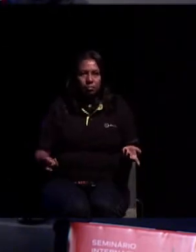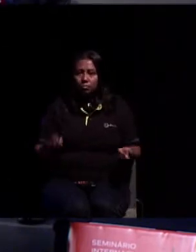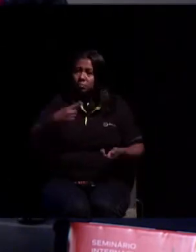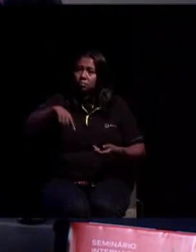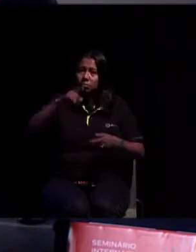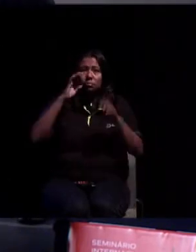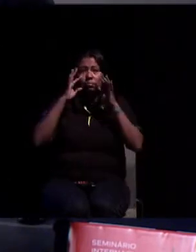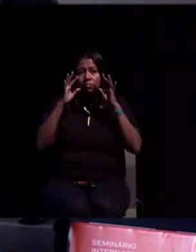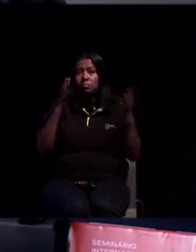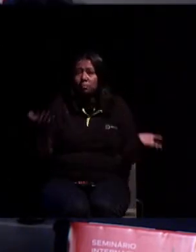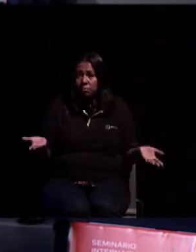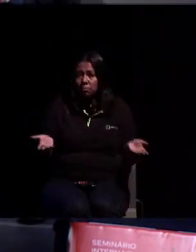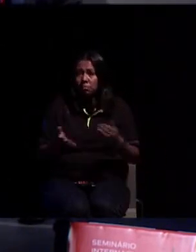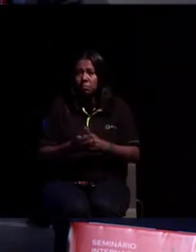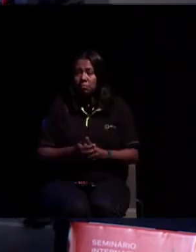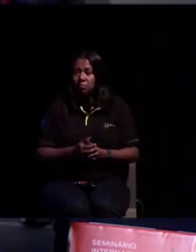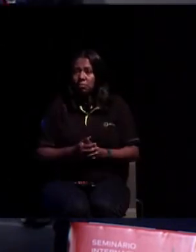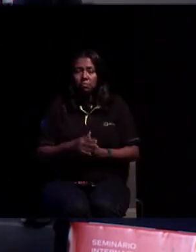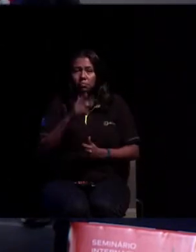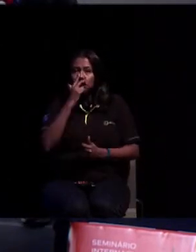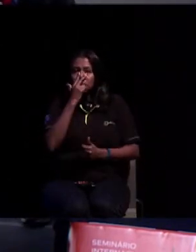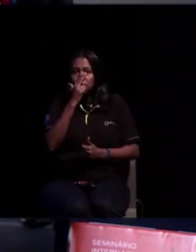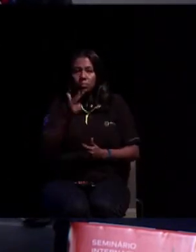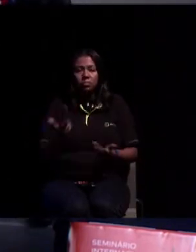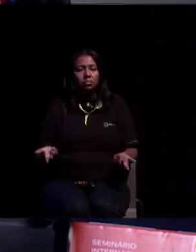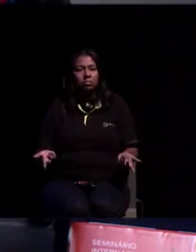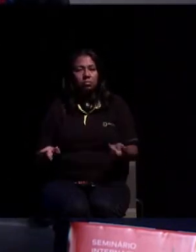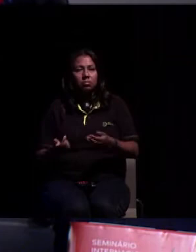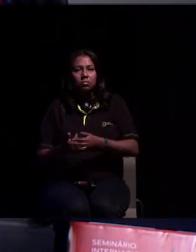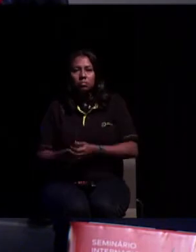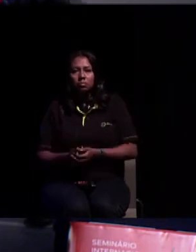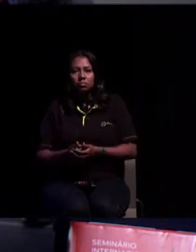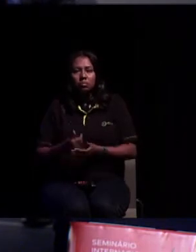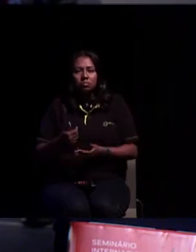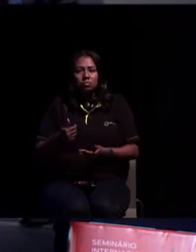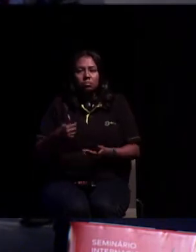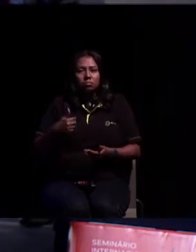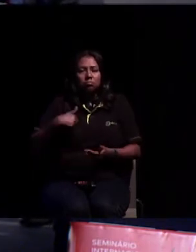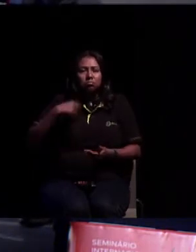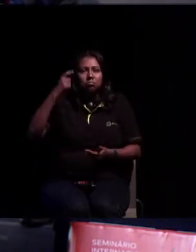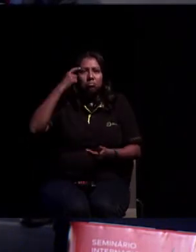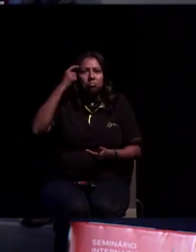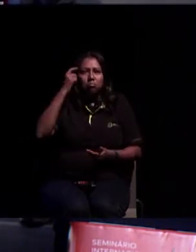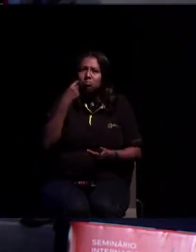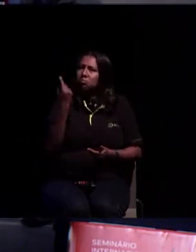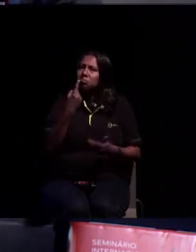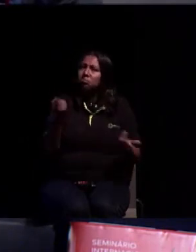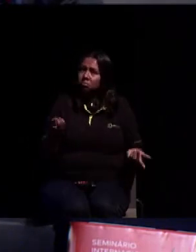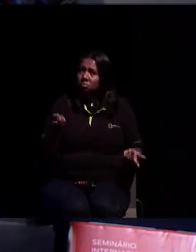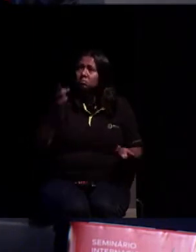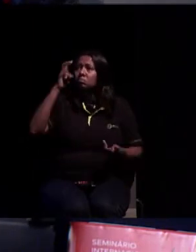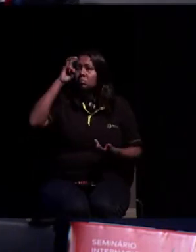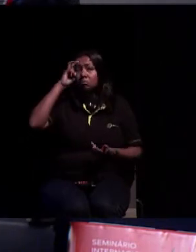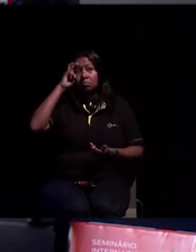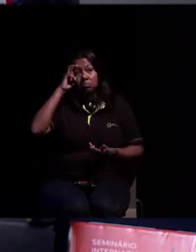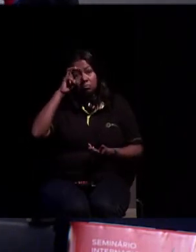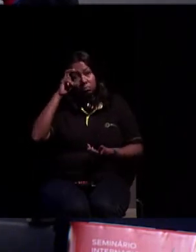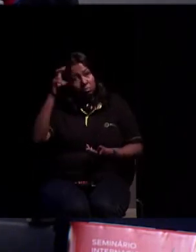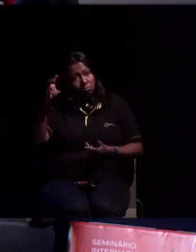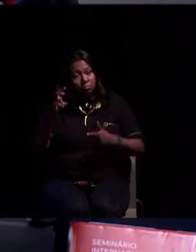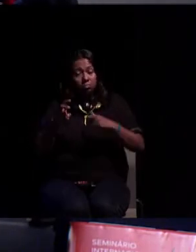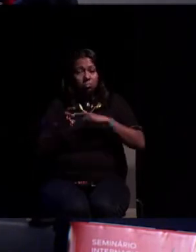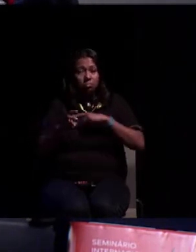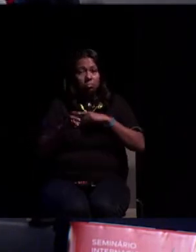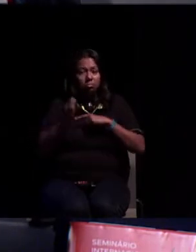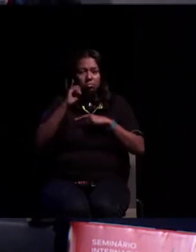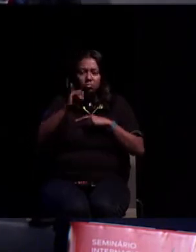sem que a gente tenha esse esforço de recapturar a nossa inteligência, porque a gente só é inteligente se a gente fizer